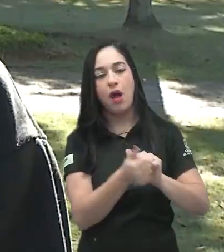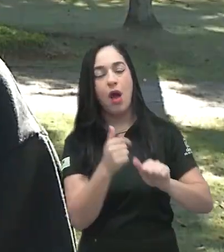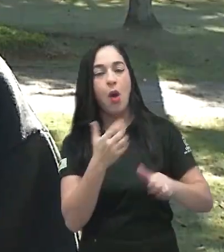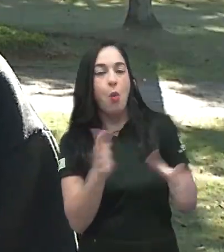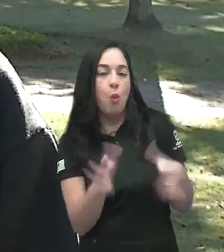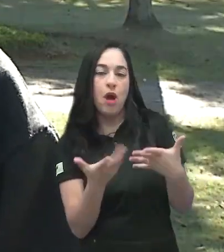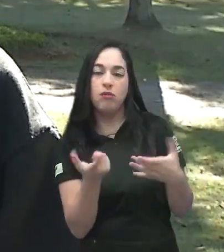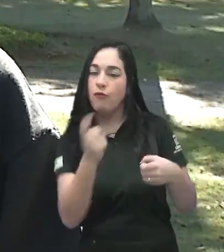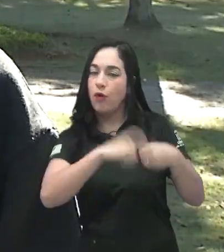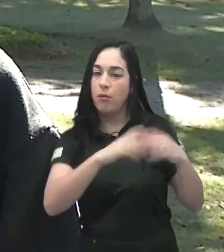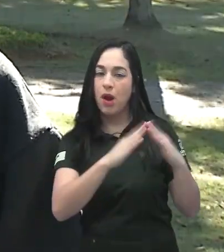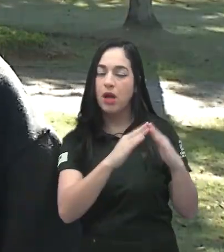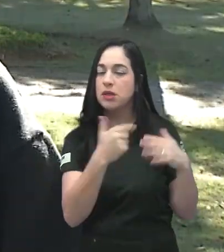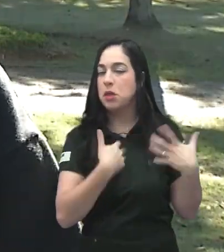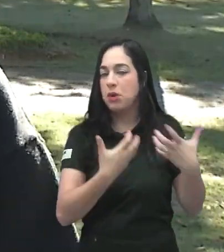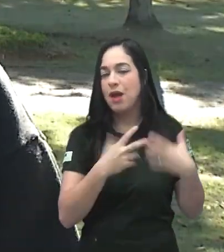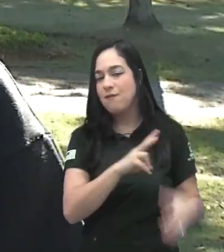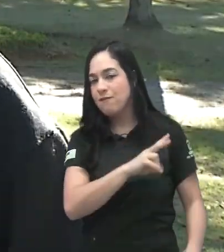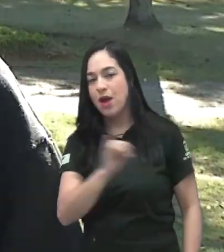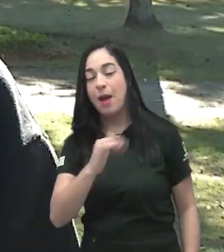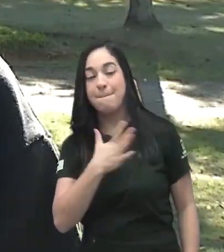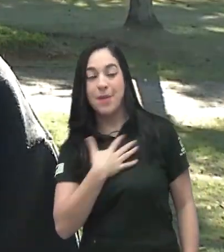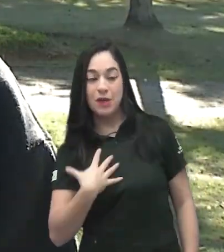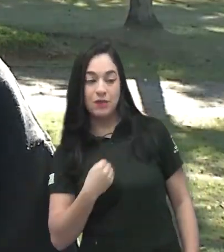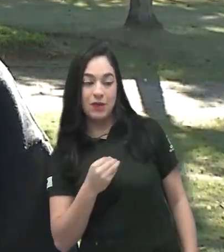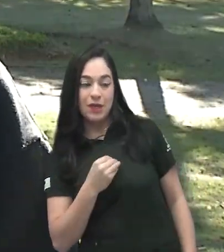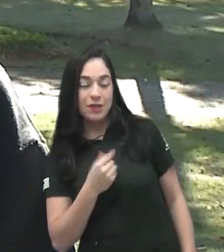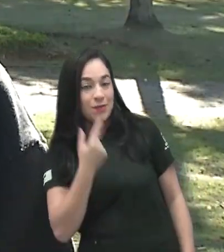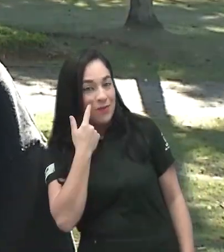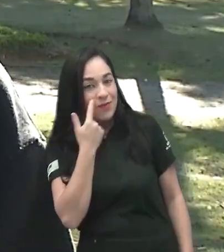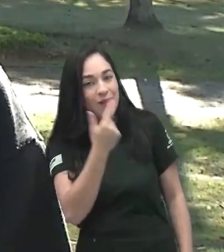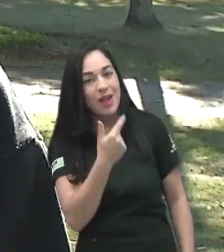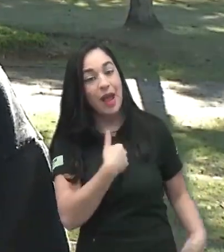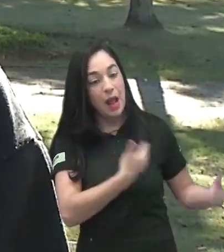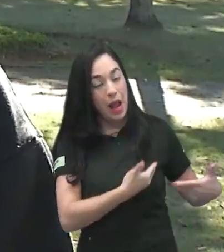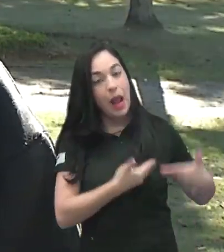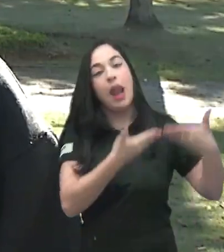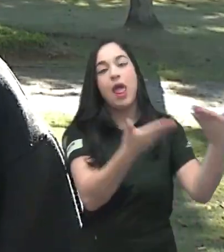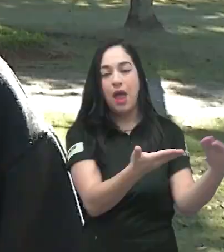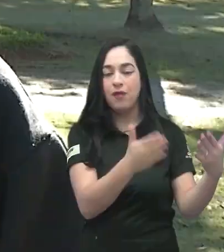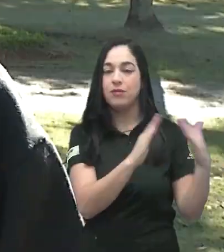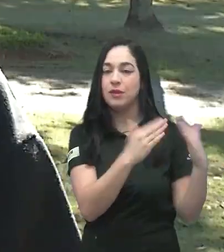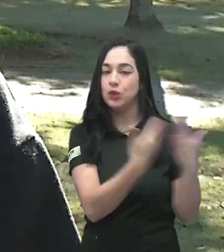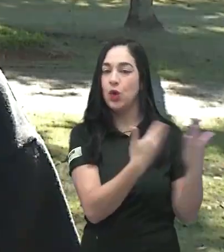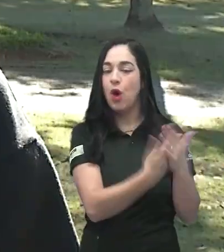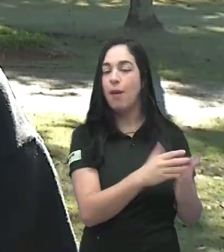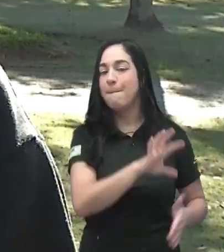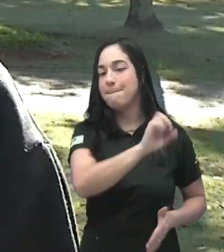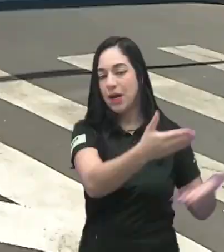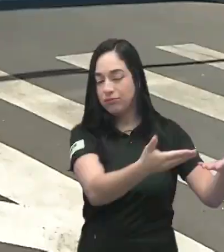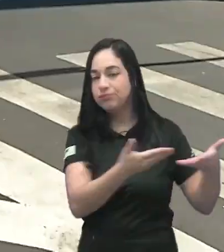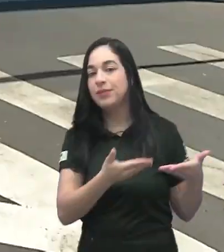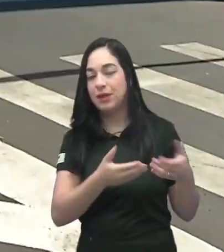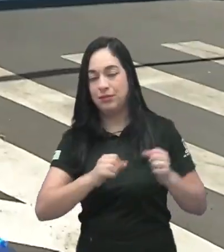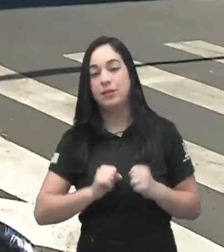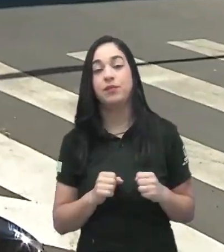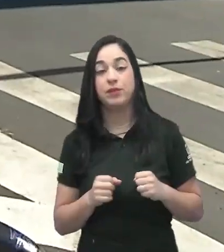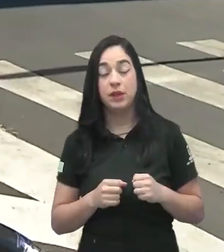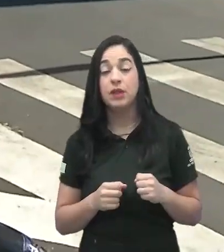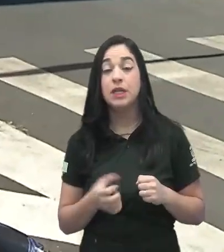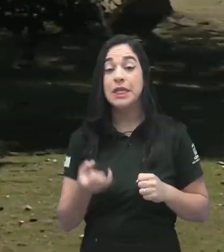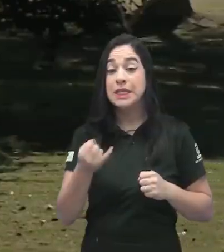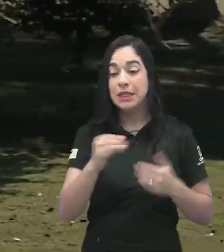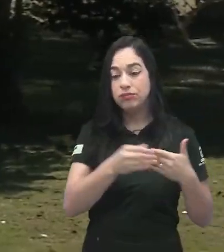meu horário, eu tô em casa a hora que eu quero, toda hora eu dou uma passadinha, tenho meus filhos também, né? Consigo levar para a escola, consigo buscar. Seja